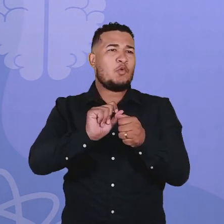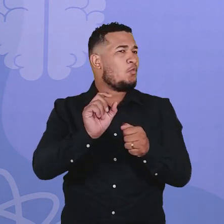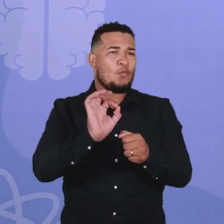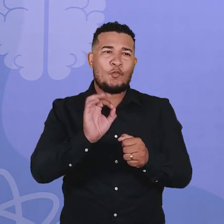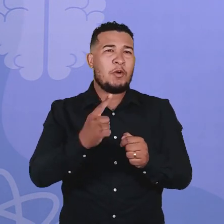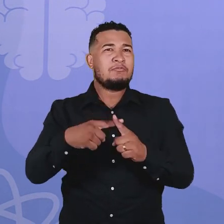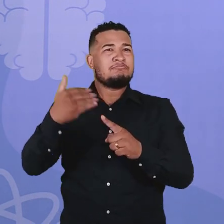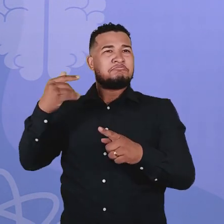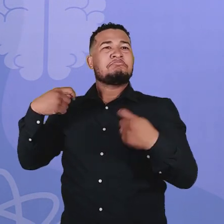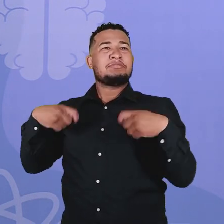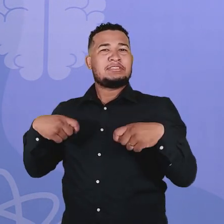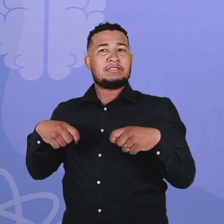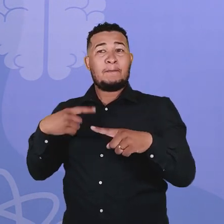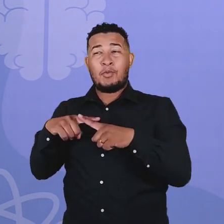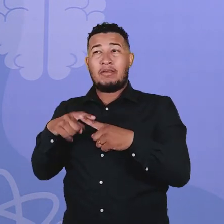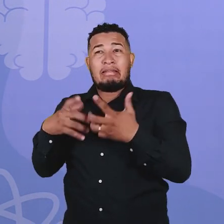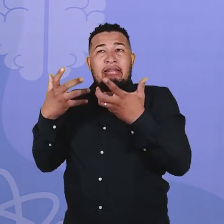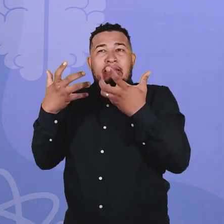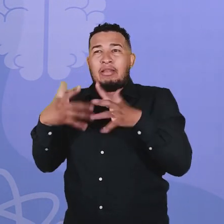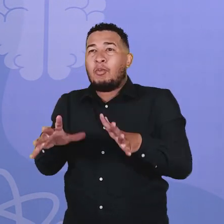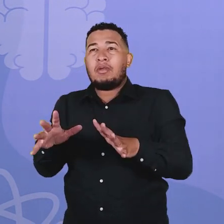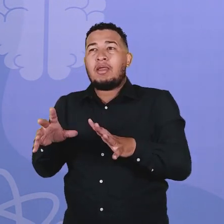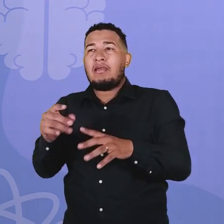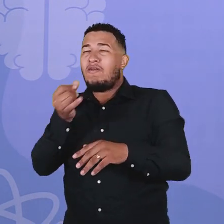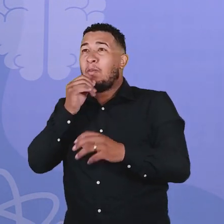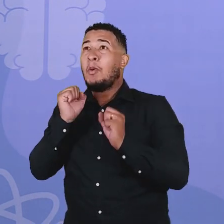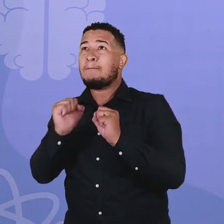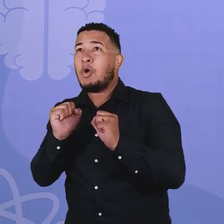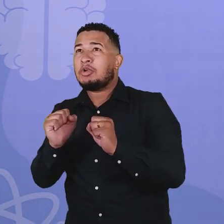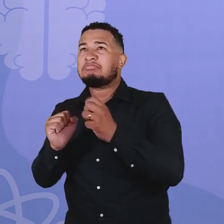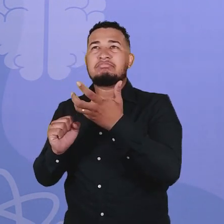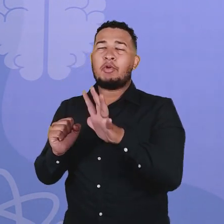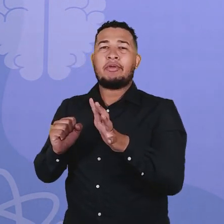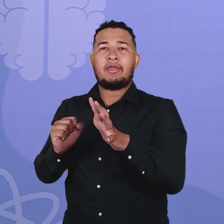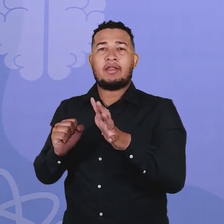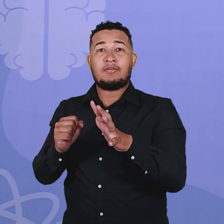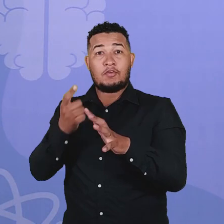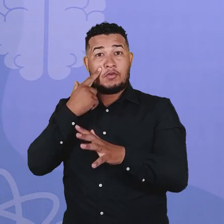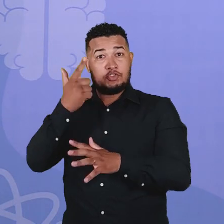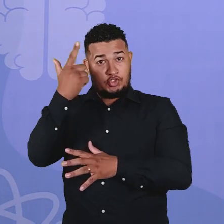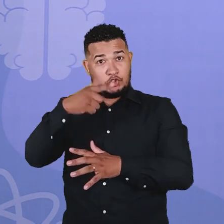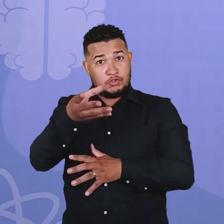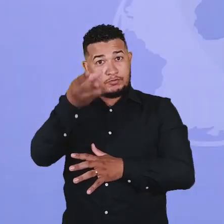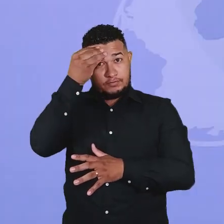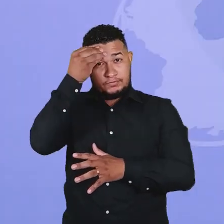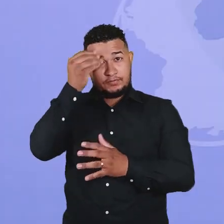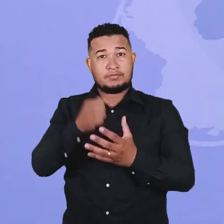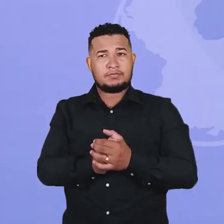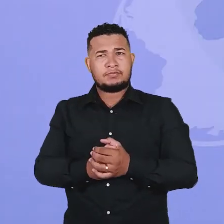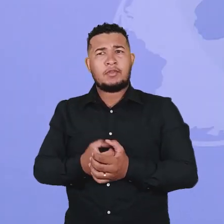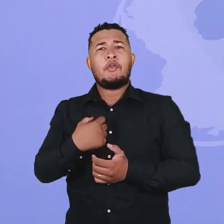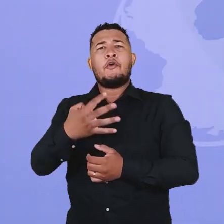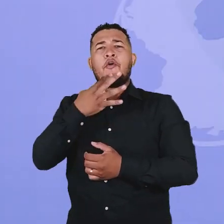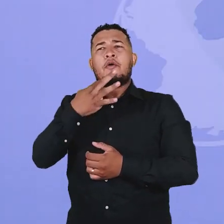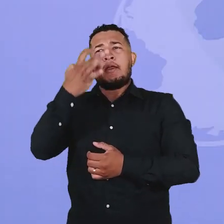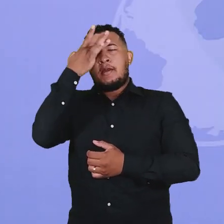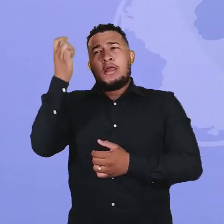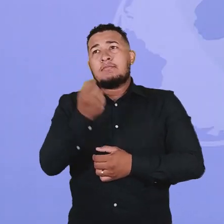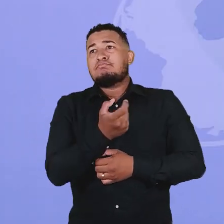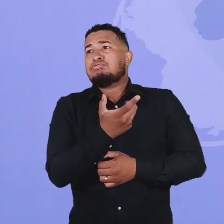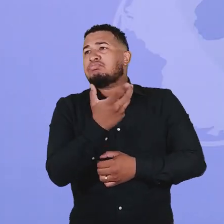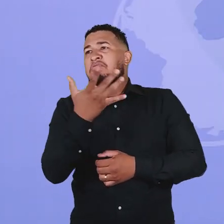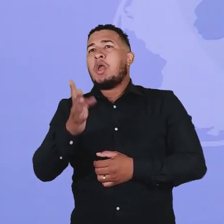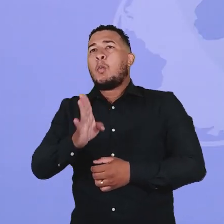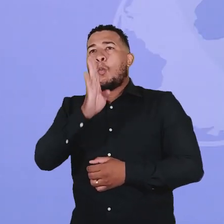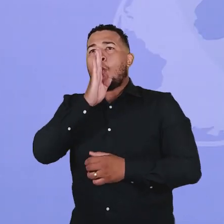fizeram quando deviam, porque não quiseram quando podiam. Vou repetir a frase para você gravar muito bem. Conheço